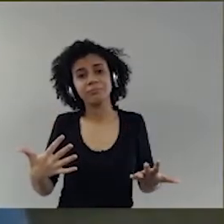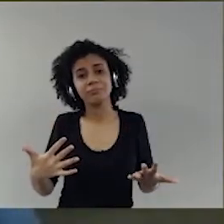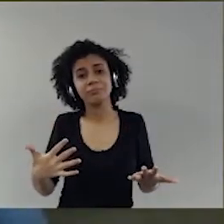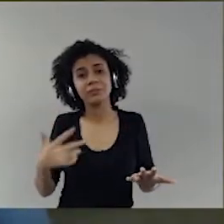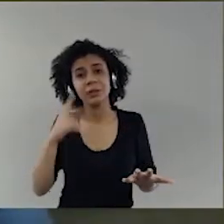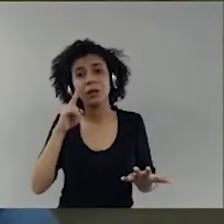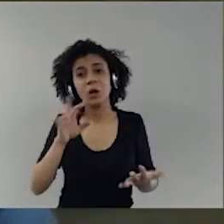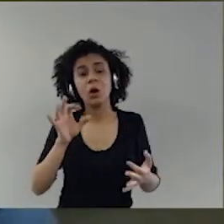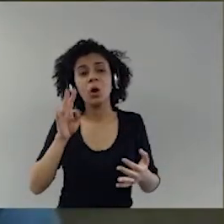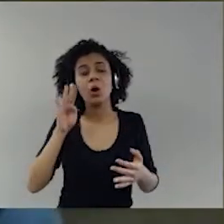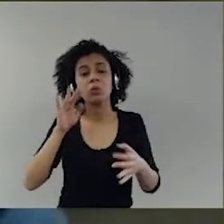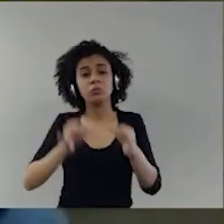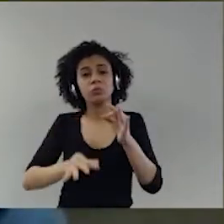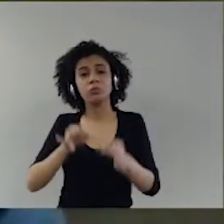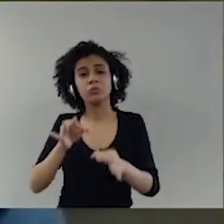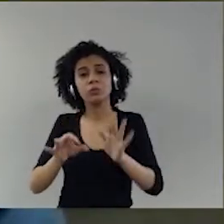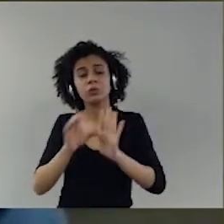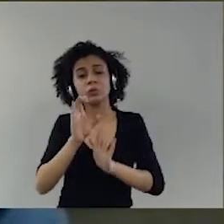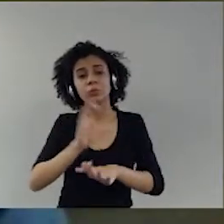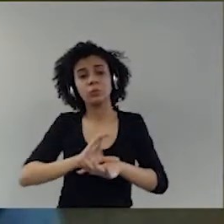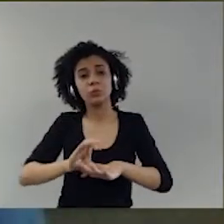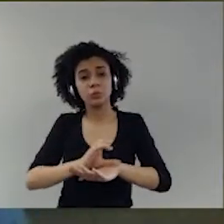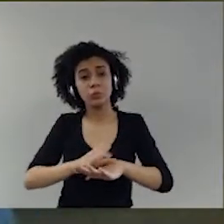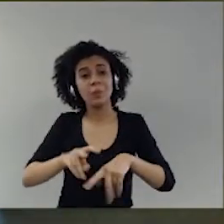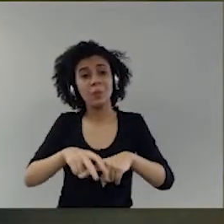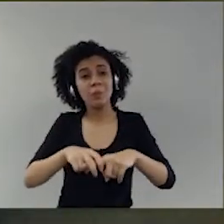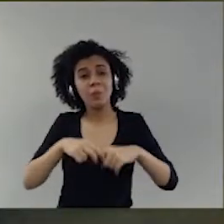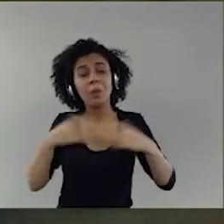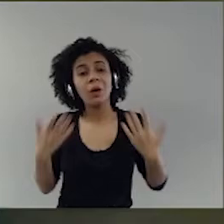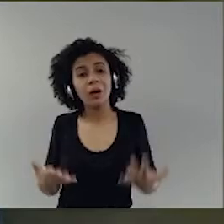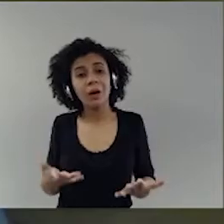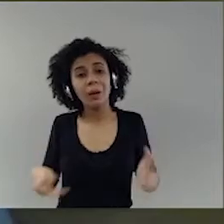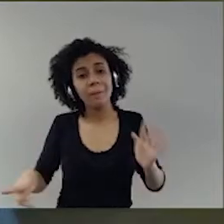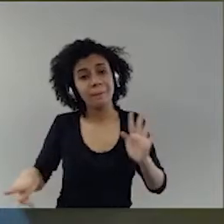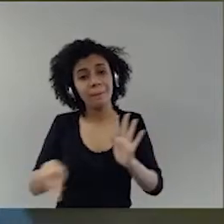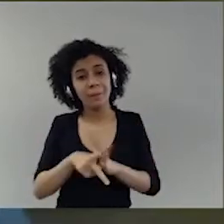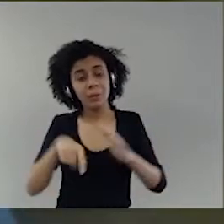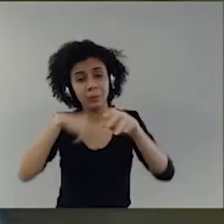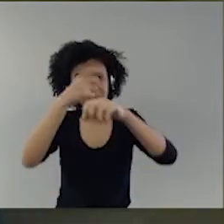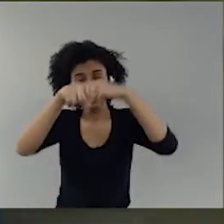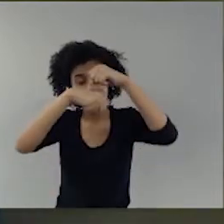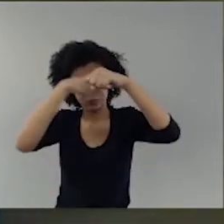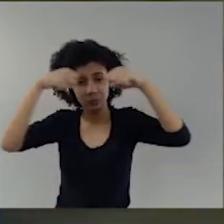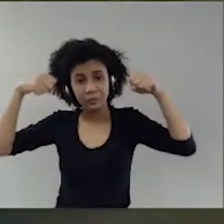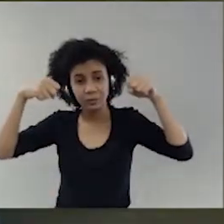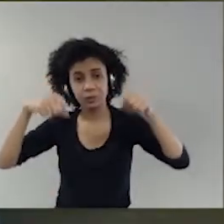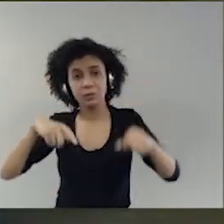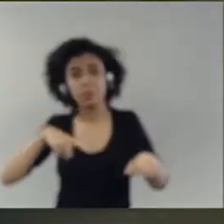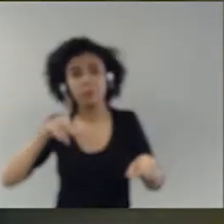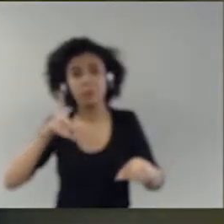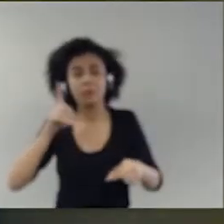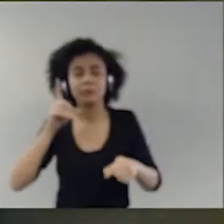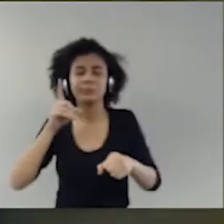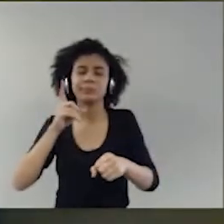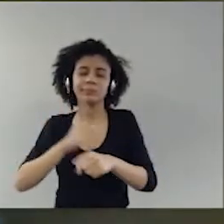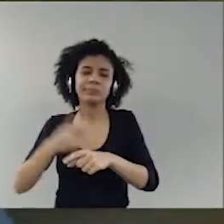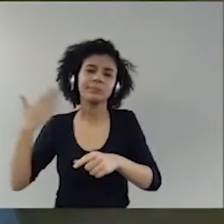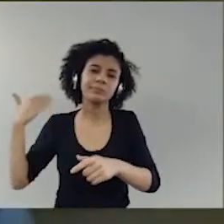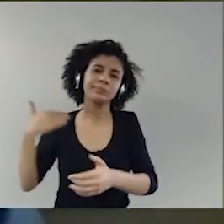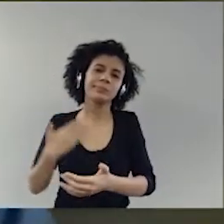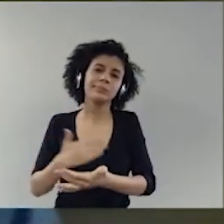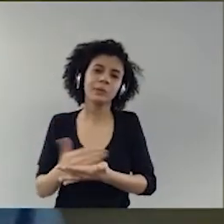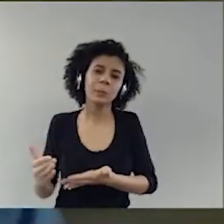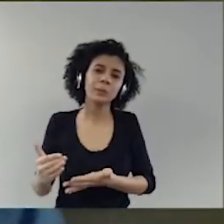óbices de ordem jurídico-constitucional, justamente porque o próprio Supremo Tribunal Federal, durante muito tempo, até o início da